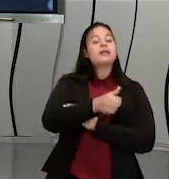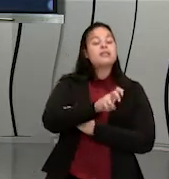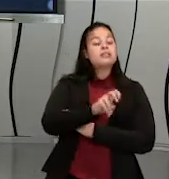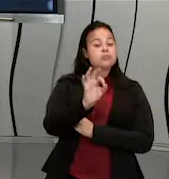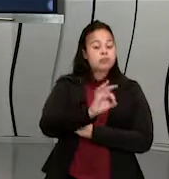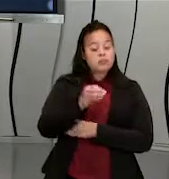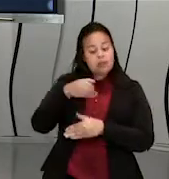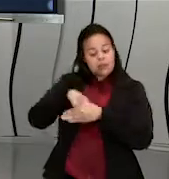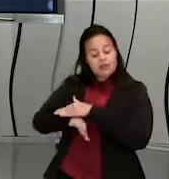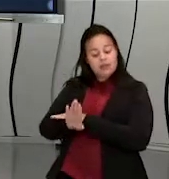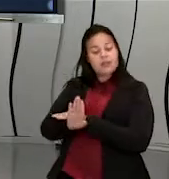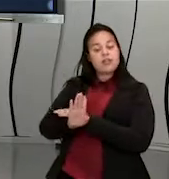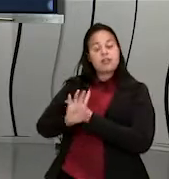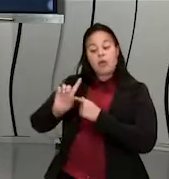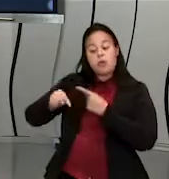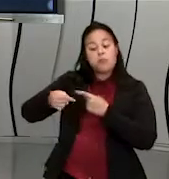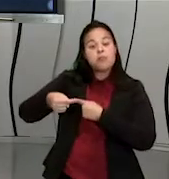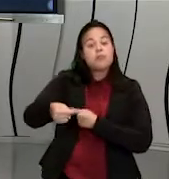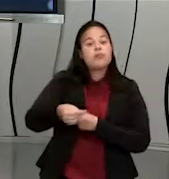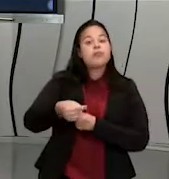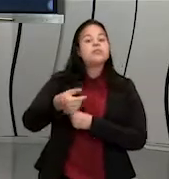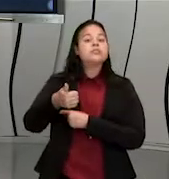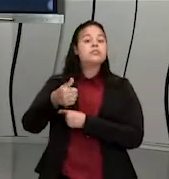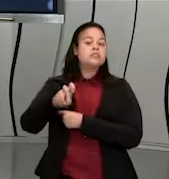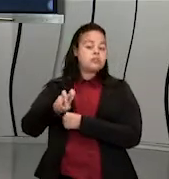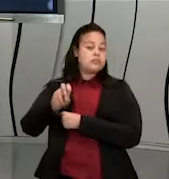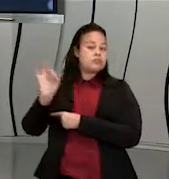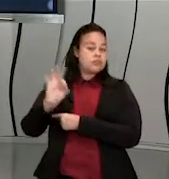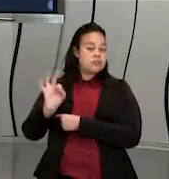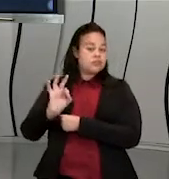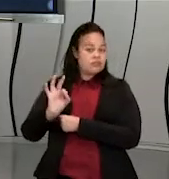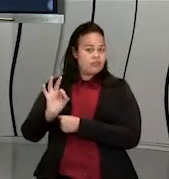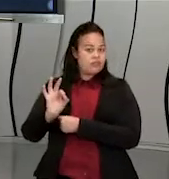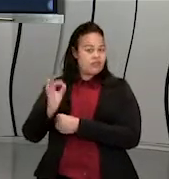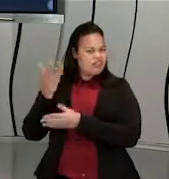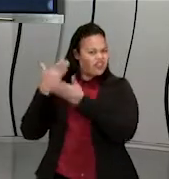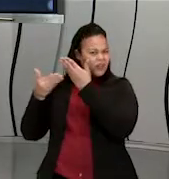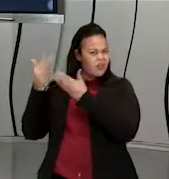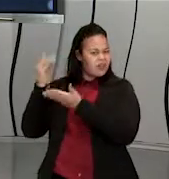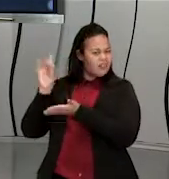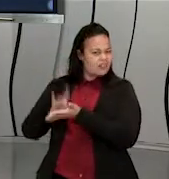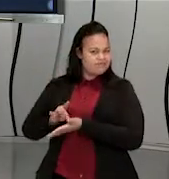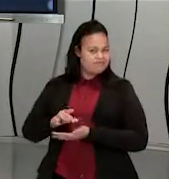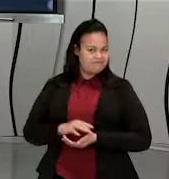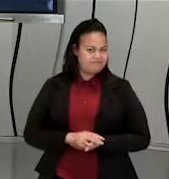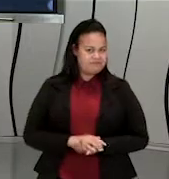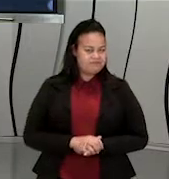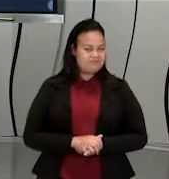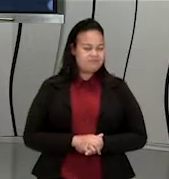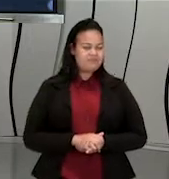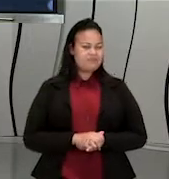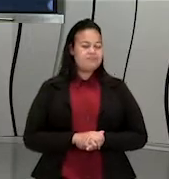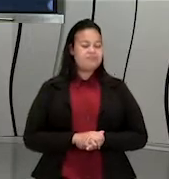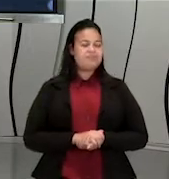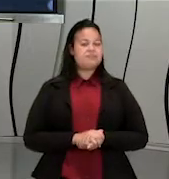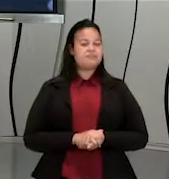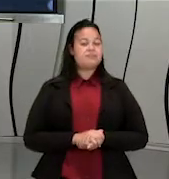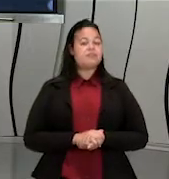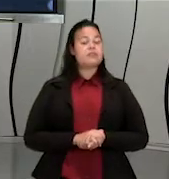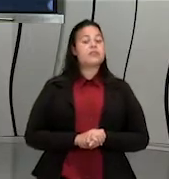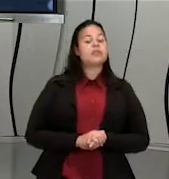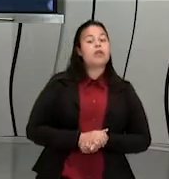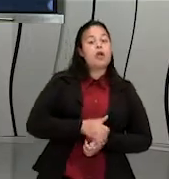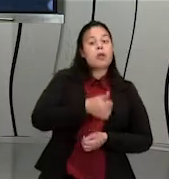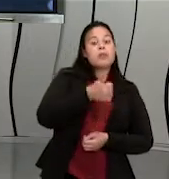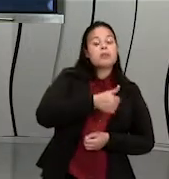dia, 50% do restante, e não do estoque original. Ok? Vamos ao final do primeiro dia,